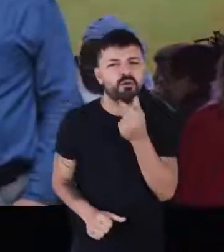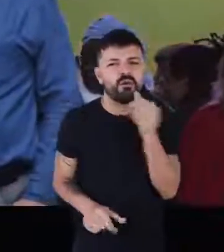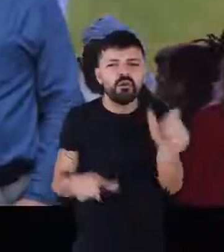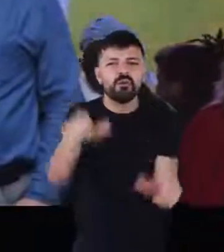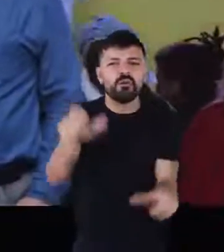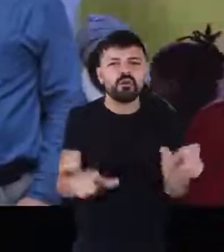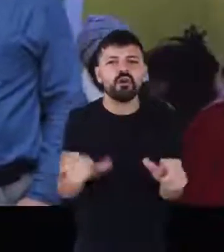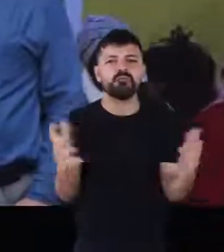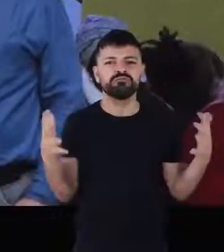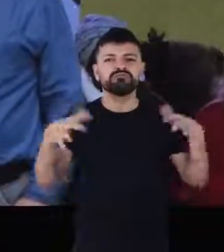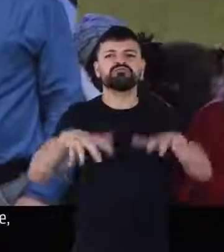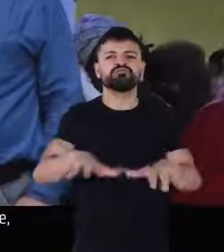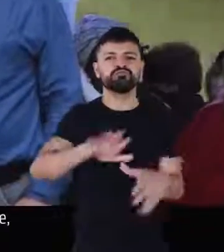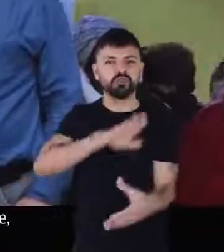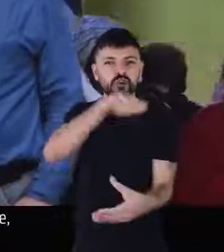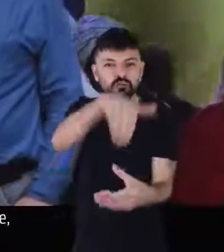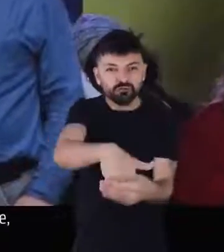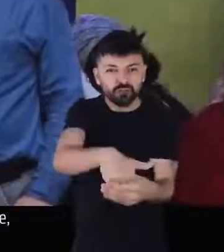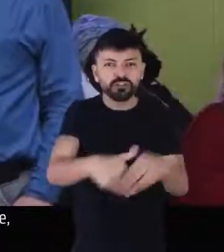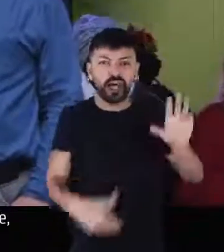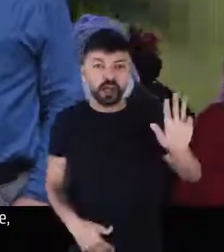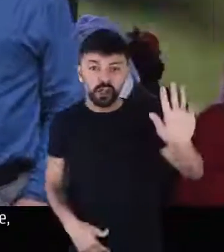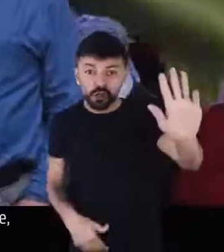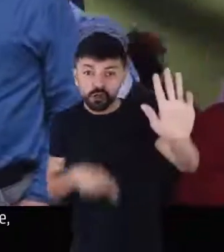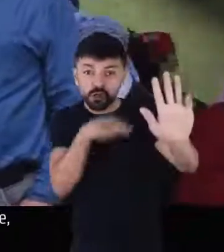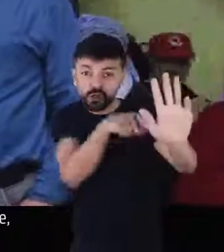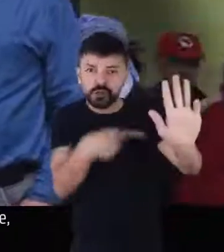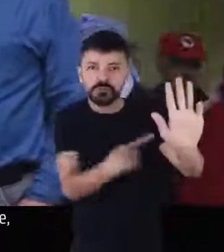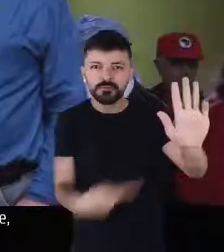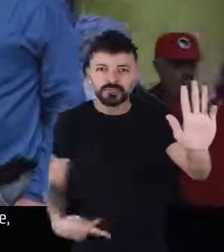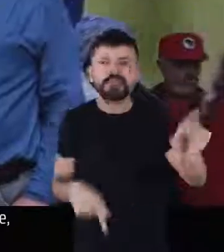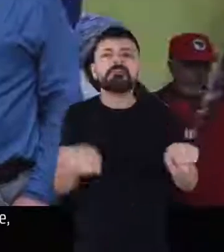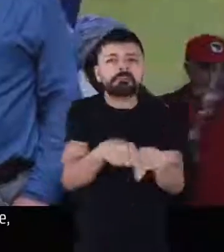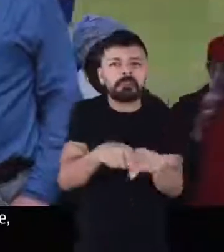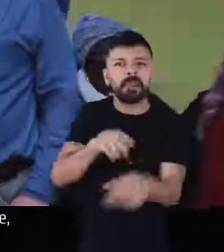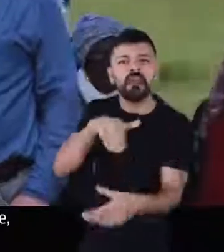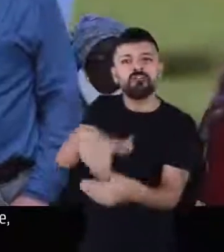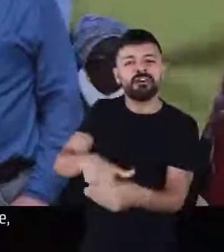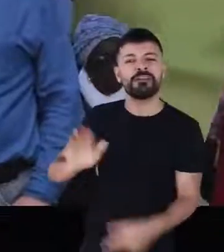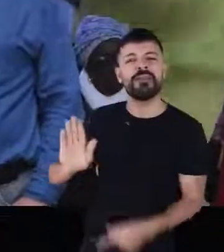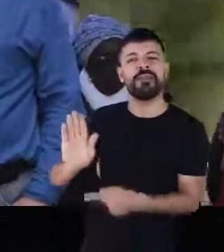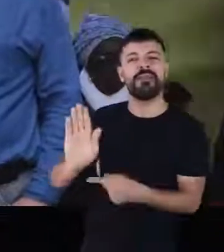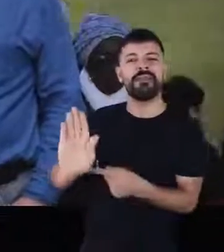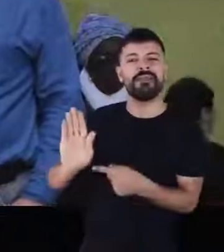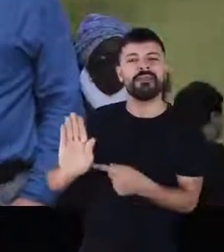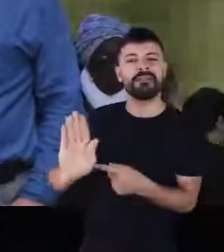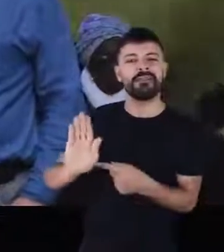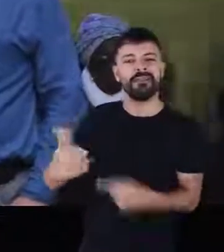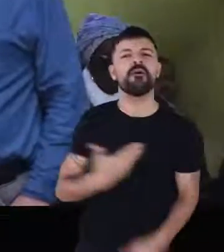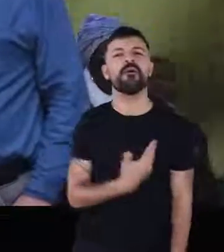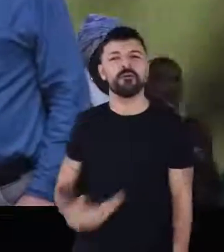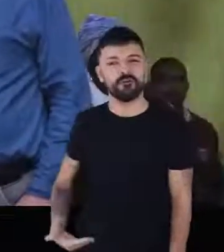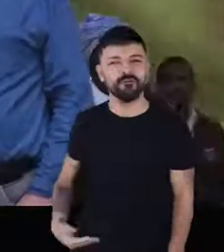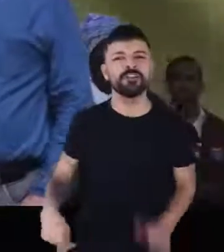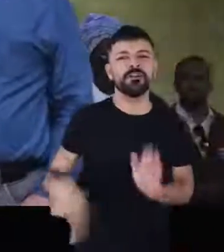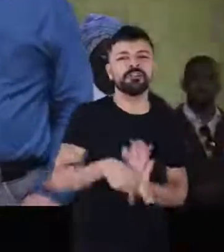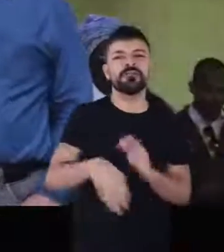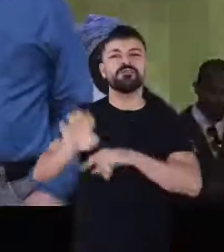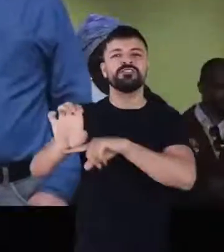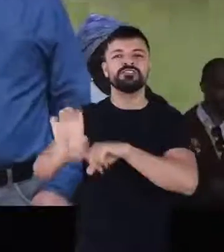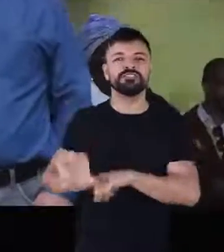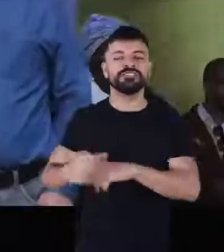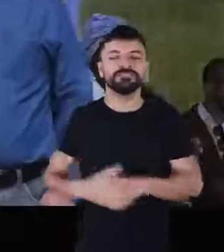e cada homem que está decidido a votar no Lula para presidente, vote no Requião